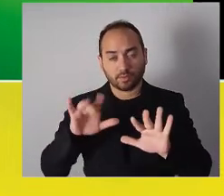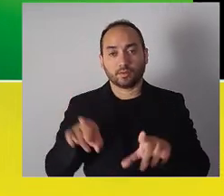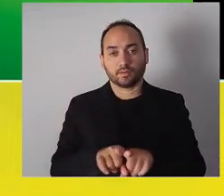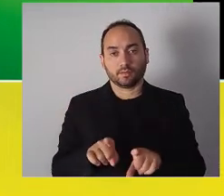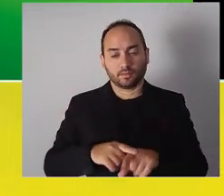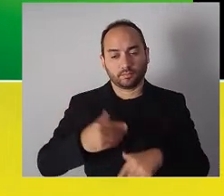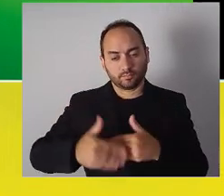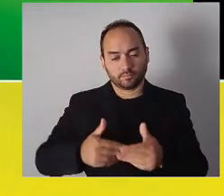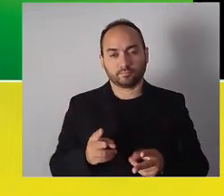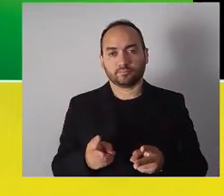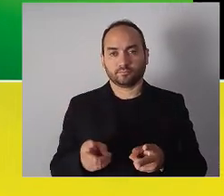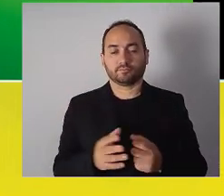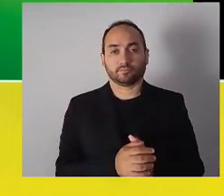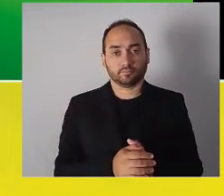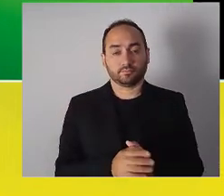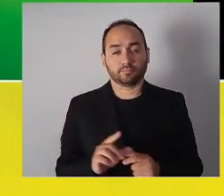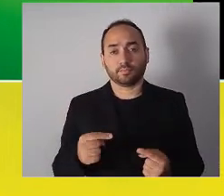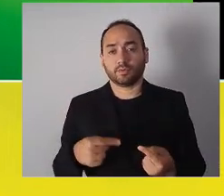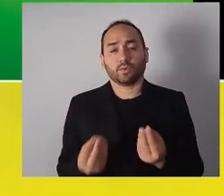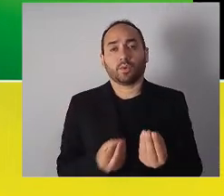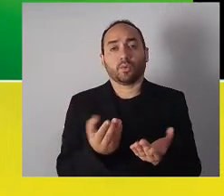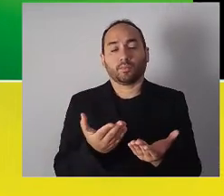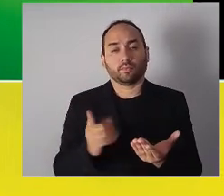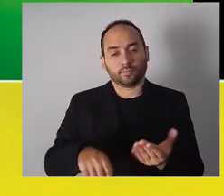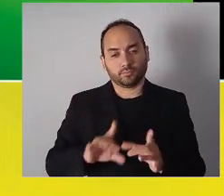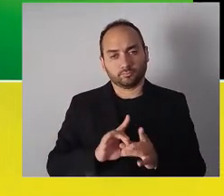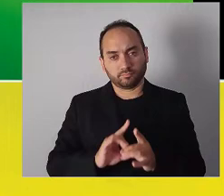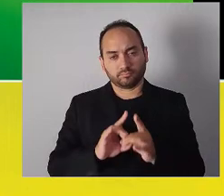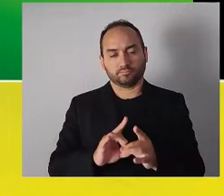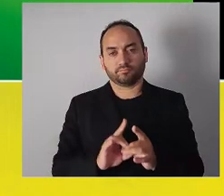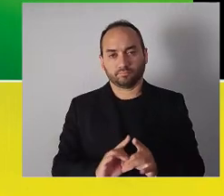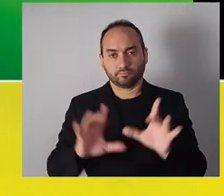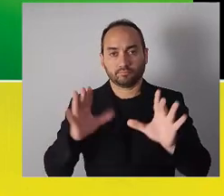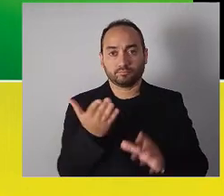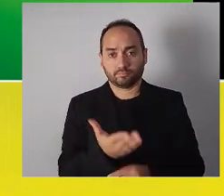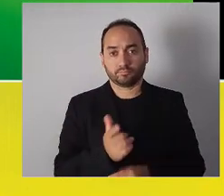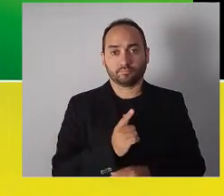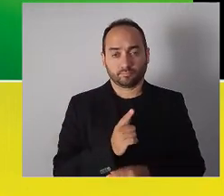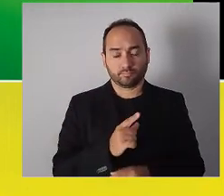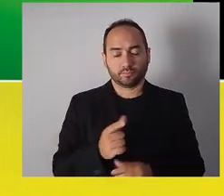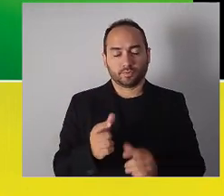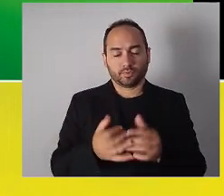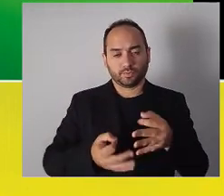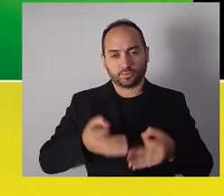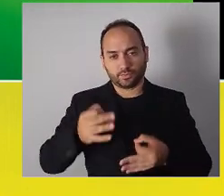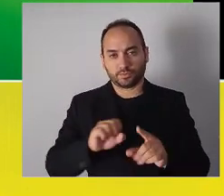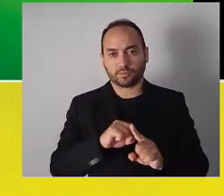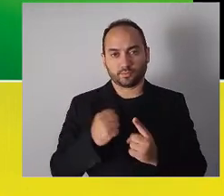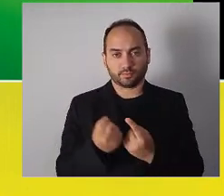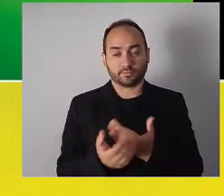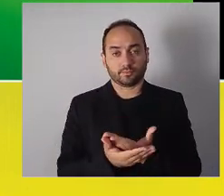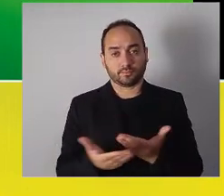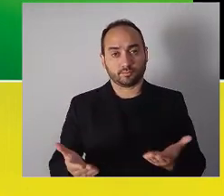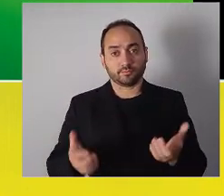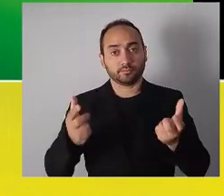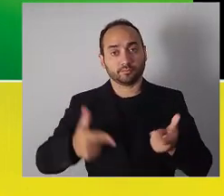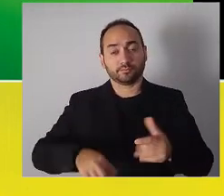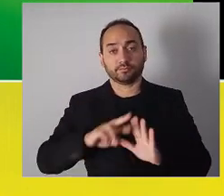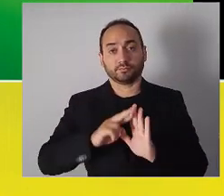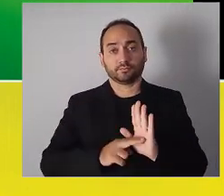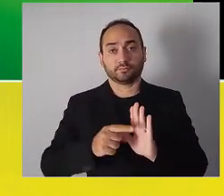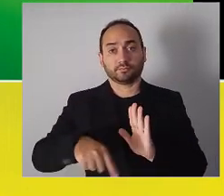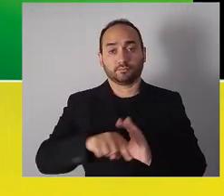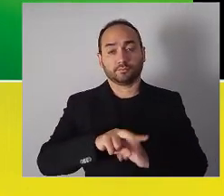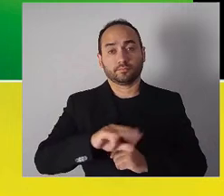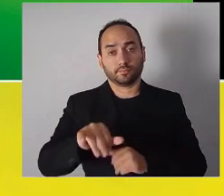probidade, em prol do fortalecimento da democracia e da justiça em nossa sociedade. Ressalto que este relatório será publicado